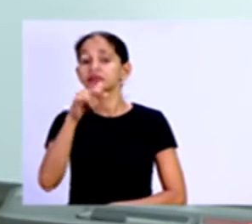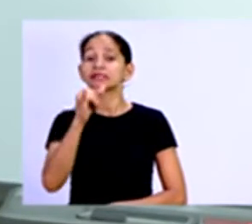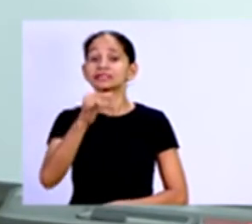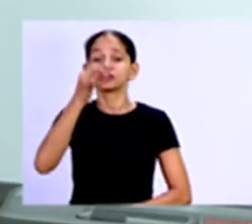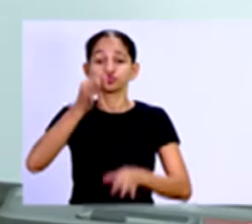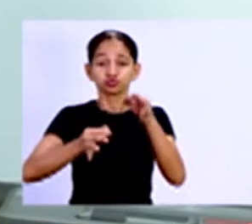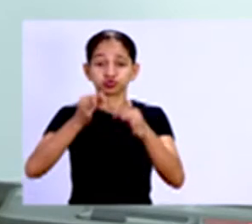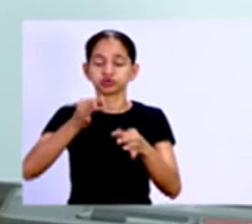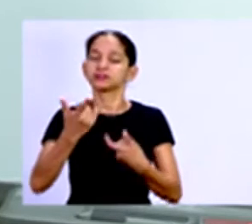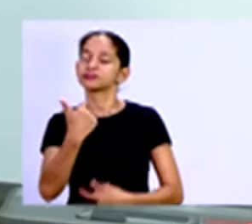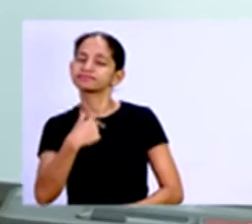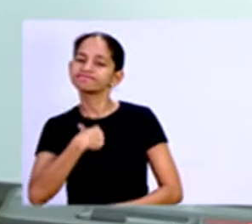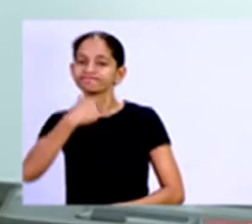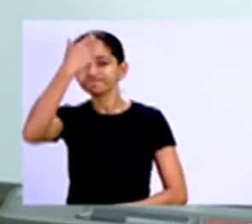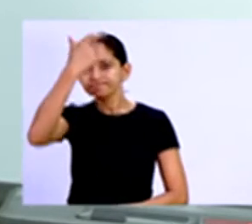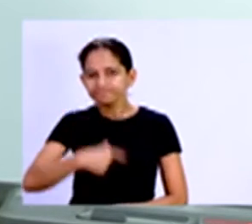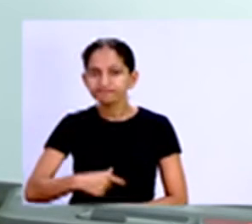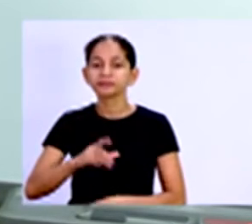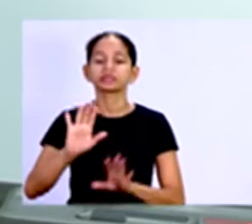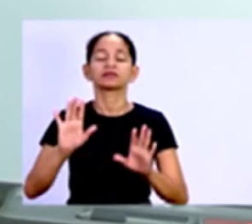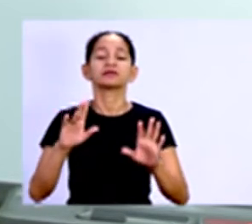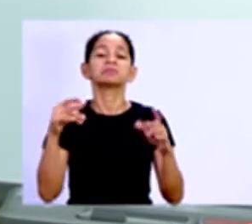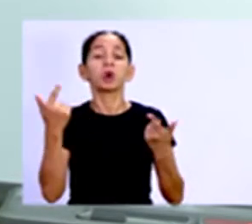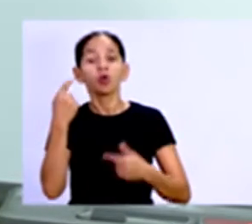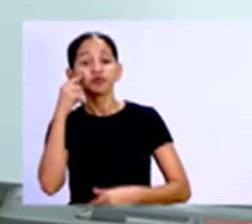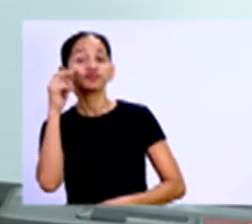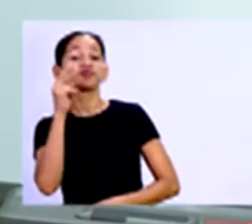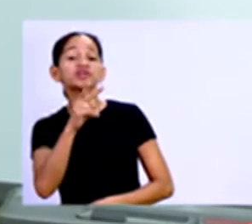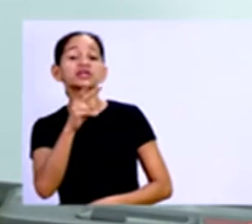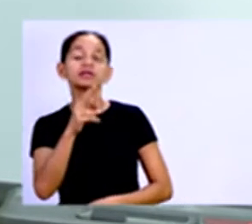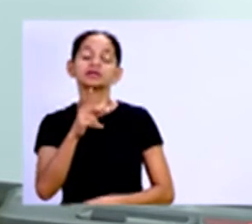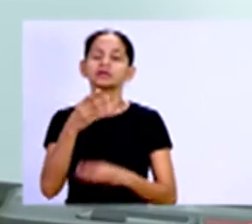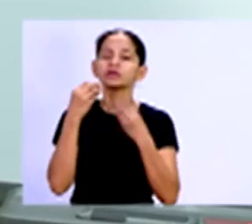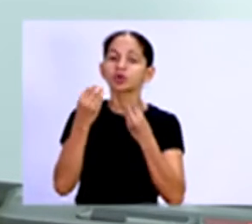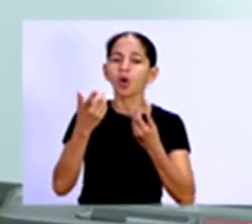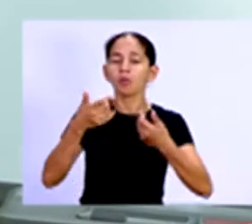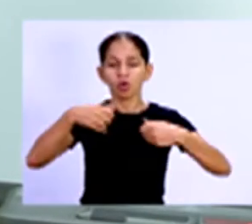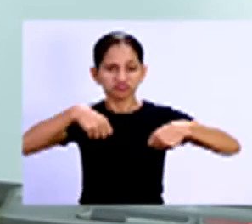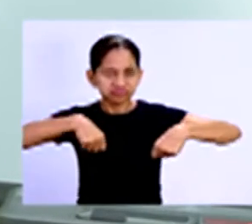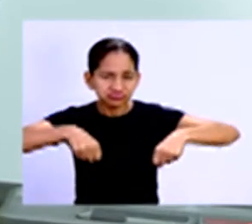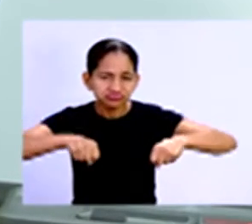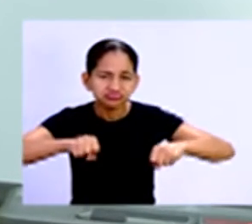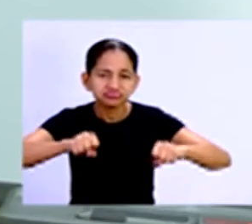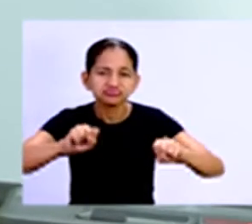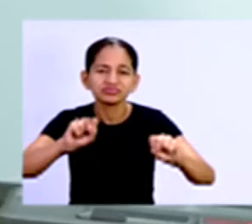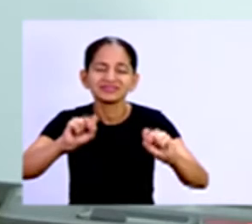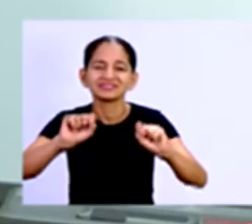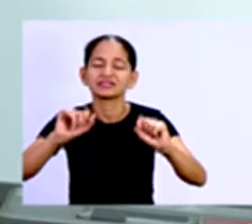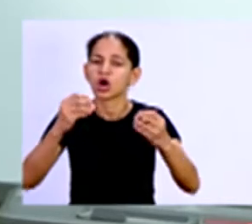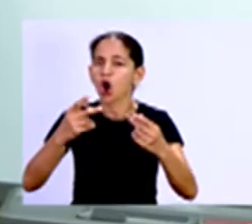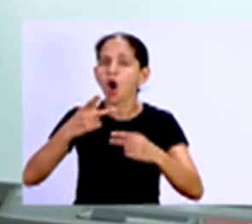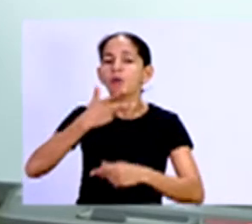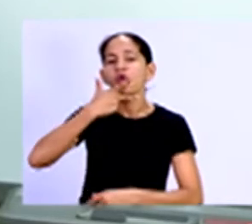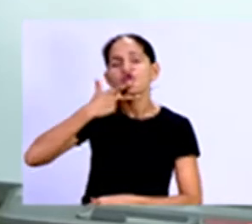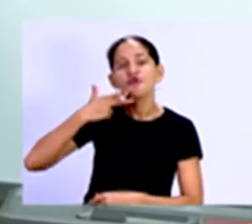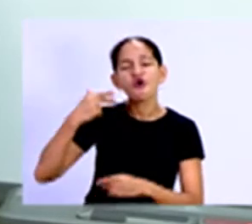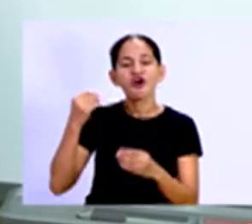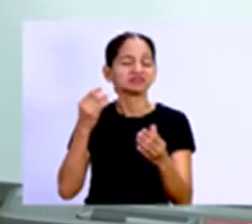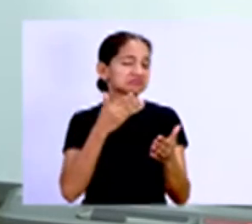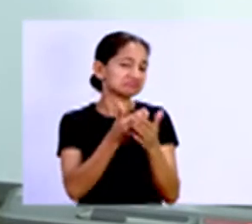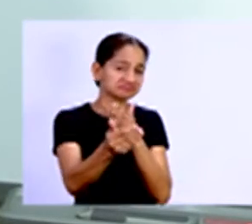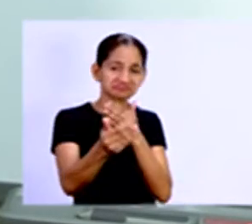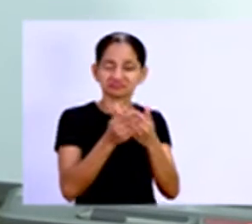juiz que você está pensando agora, eu vi empinando moto com uma sunguinha cor-de-rosa choque no meio de